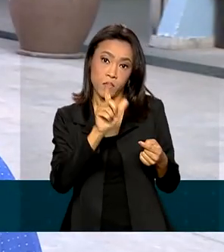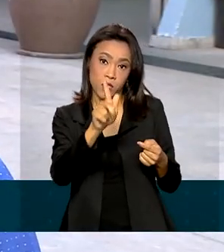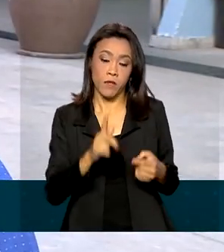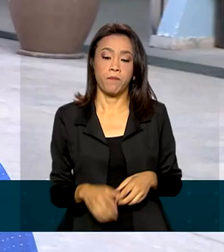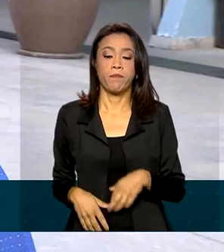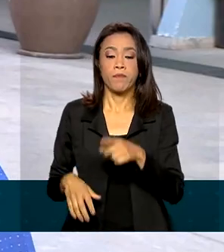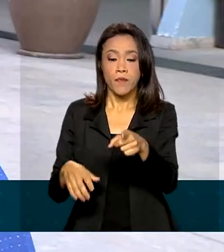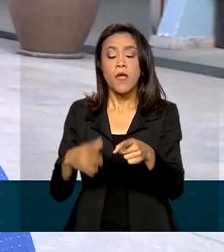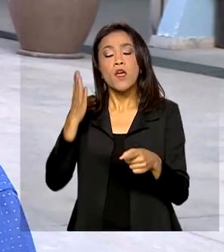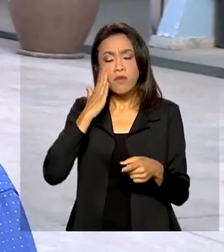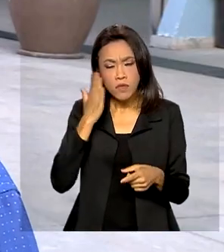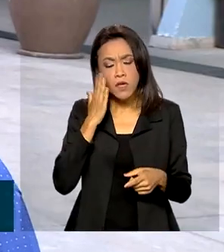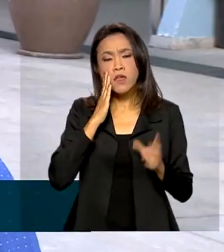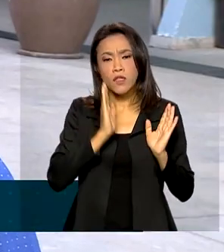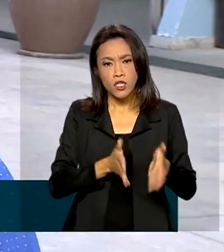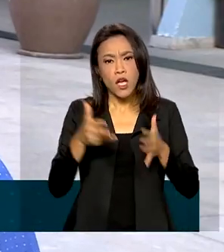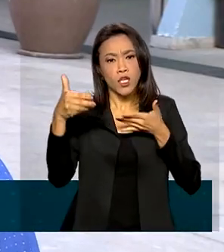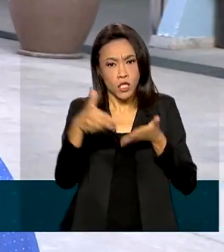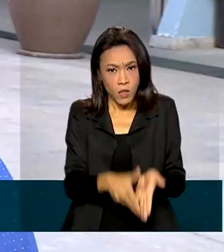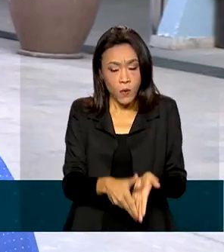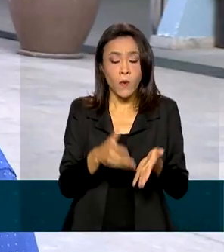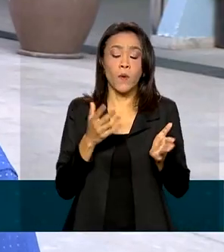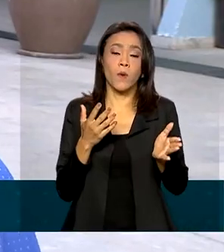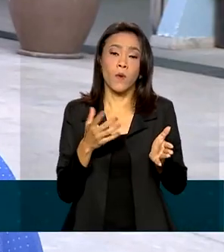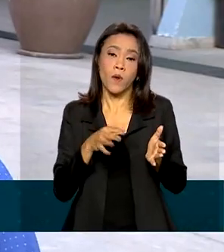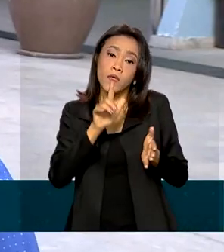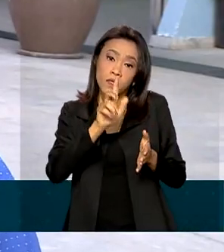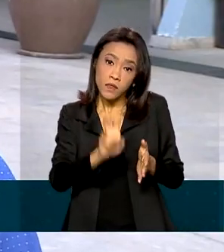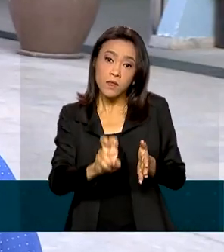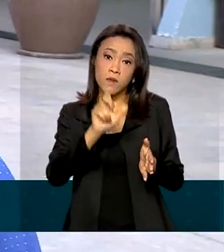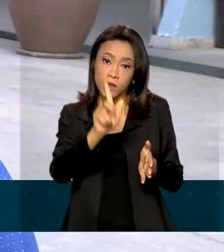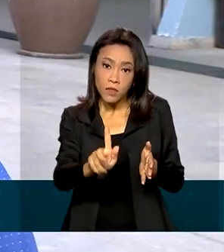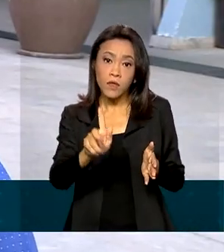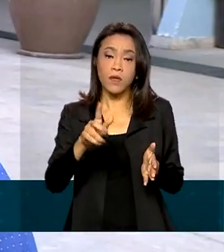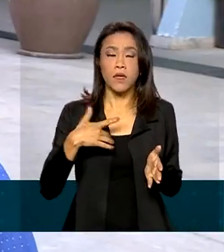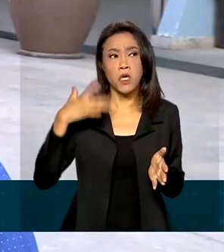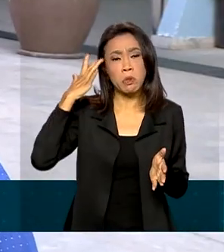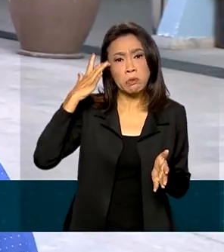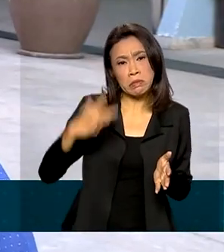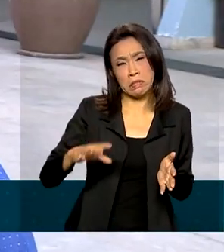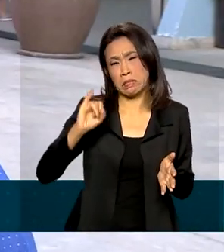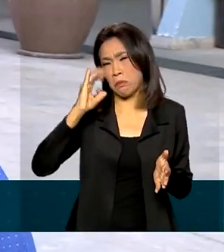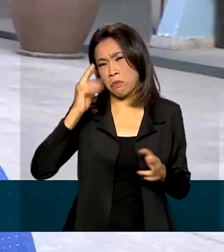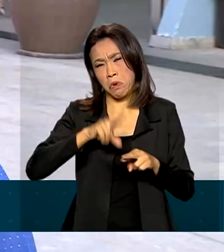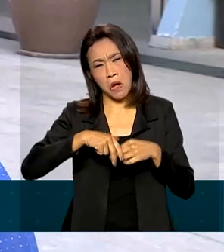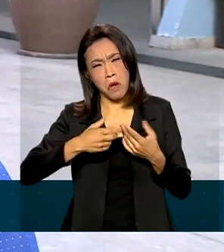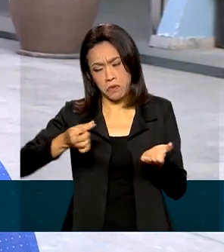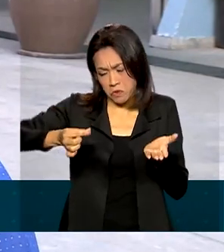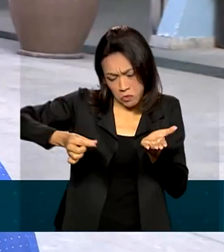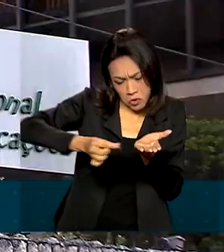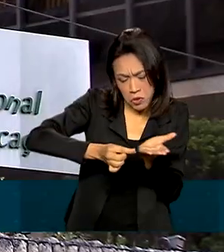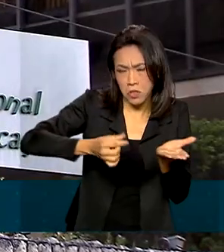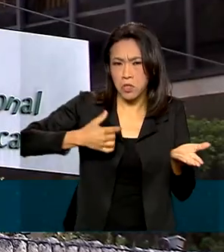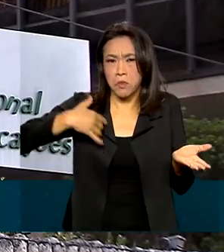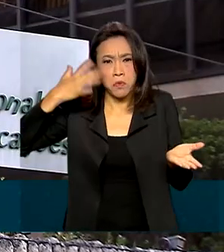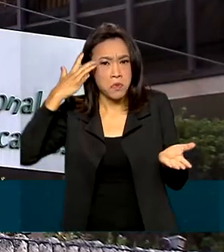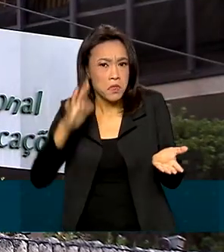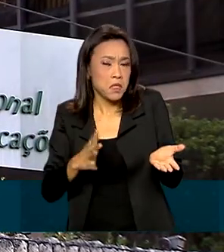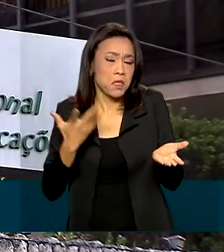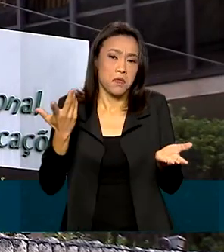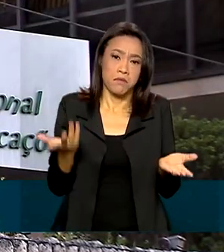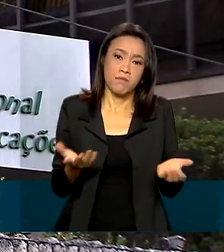já chegou né Para a gente utilizar no dia a dia eu não acredito eu não sei se é por causa do chip ainda que eu não fiz atualização